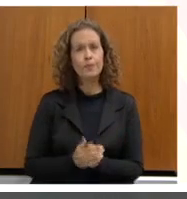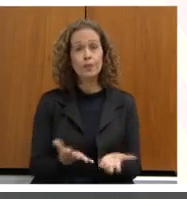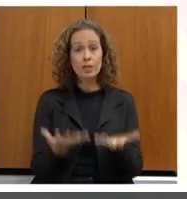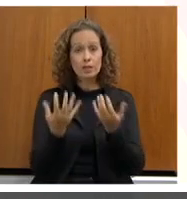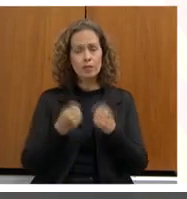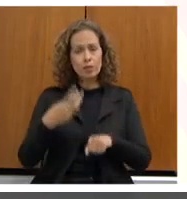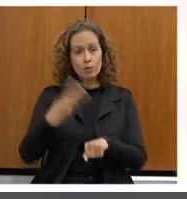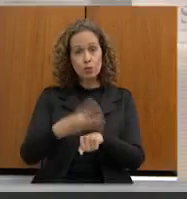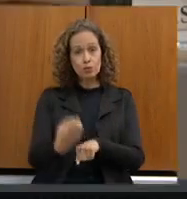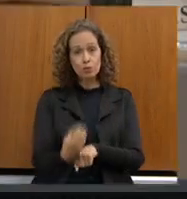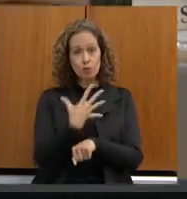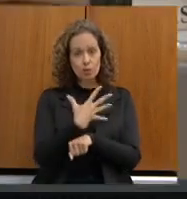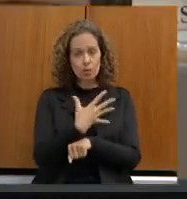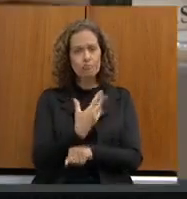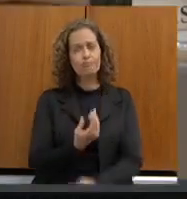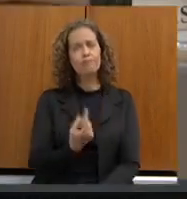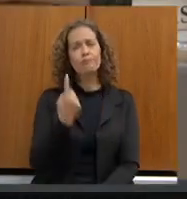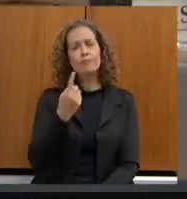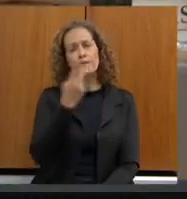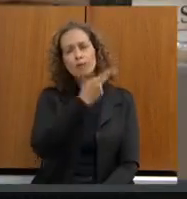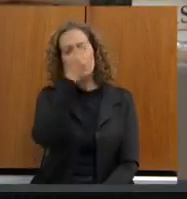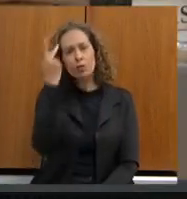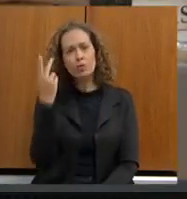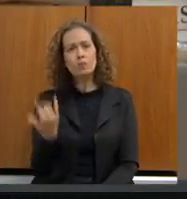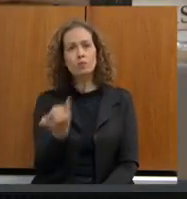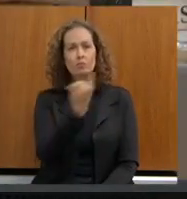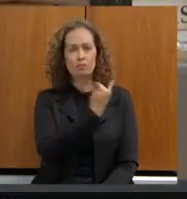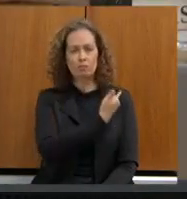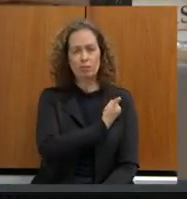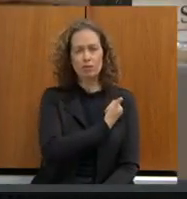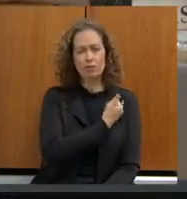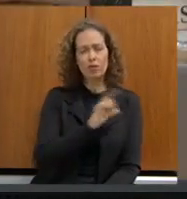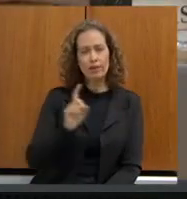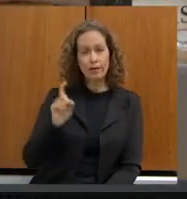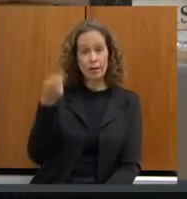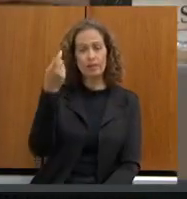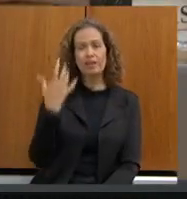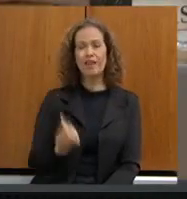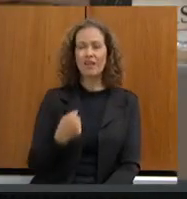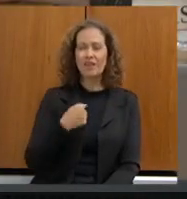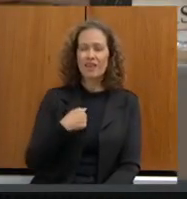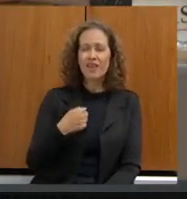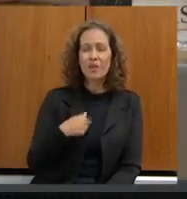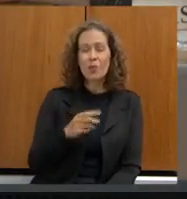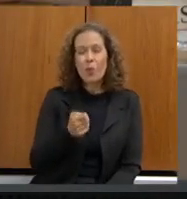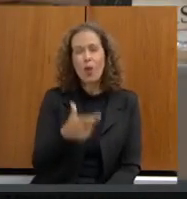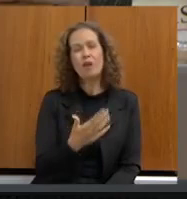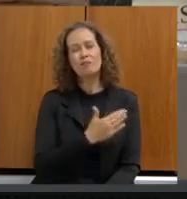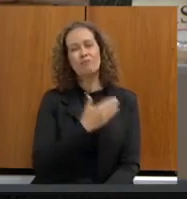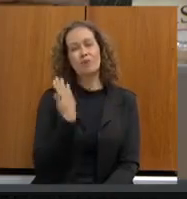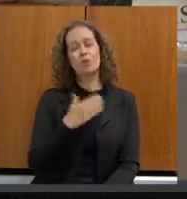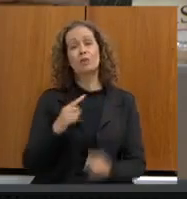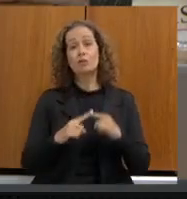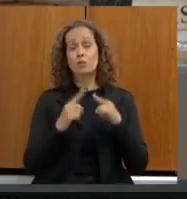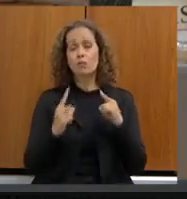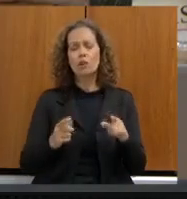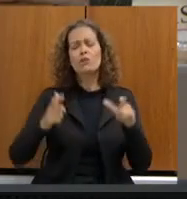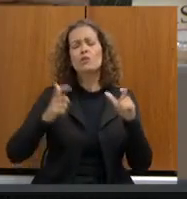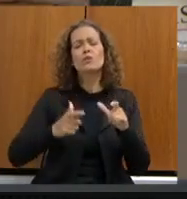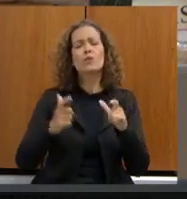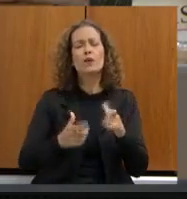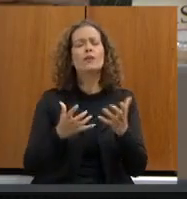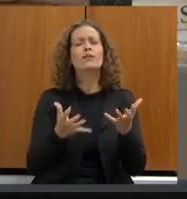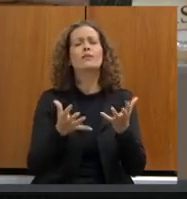de um veterano nosso que falou assim eu passei muito apertado eu vi a morte mas lugar que eu mais queria estar